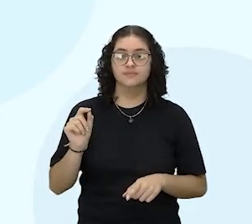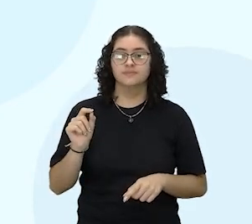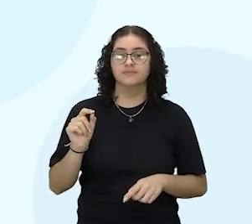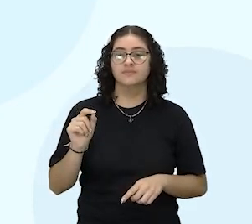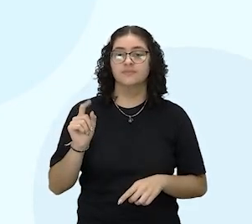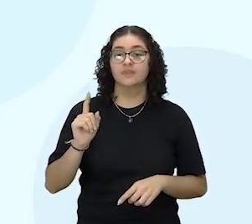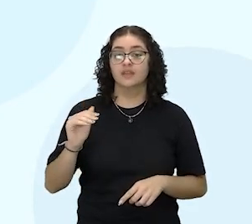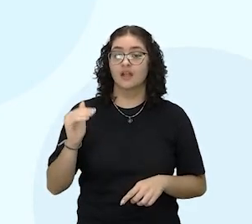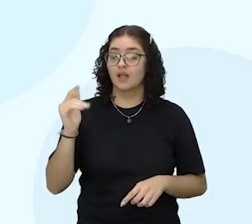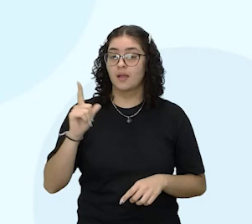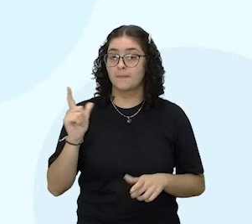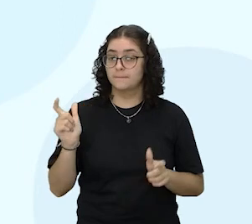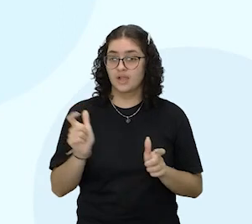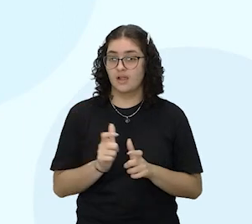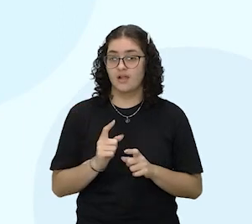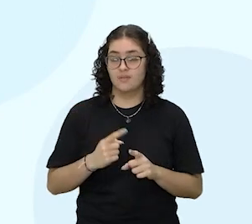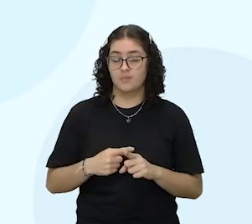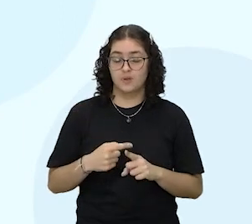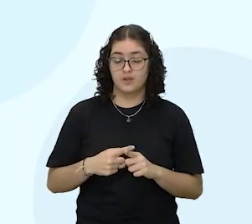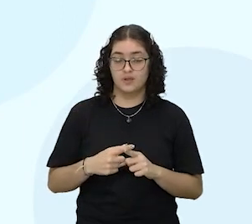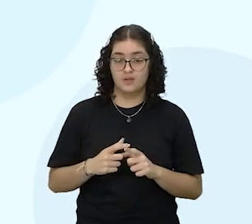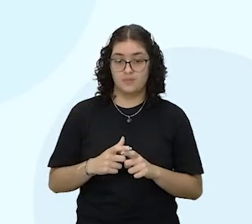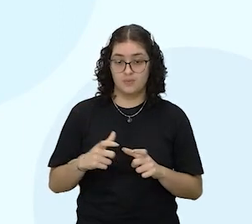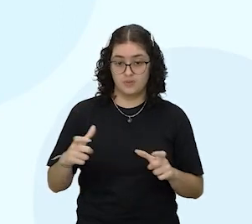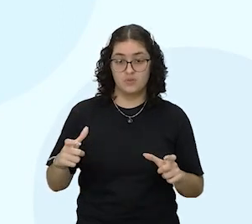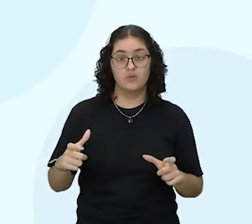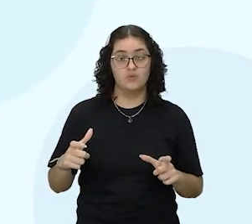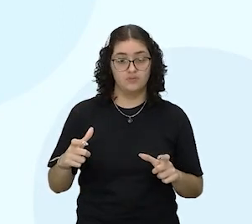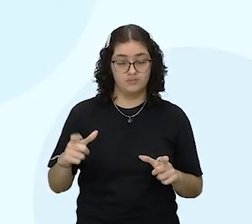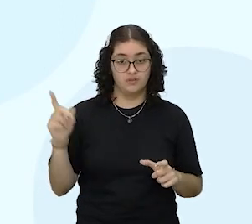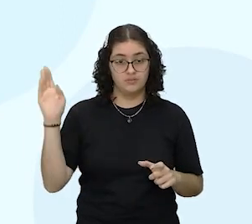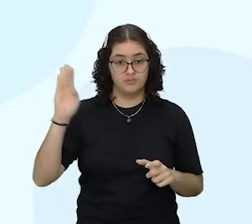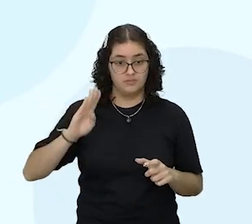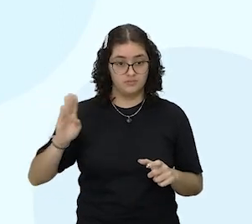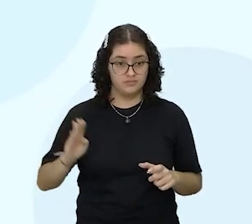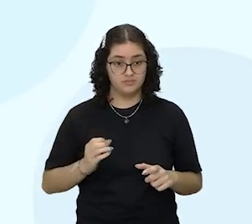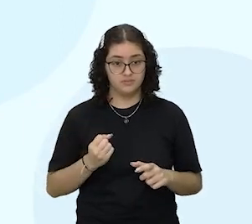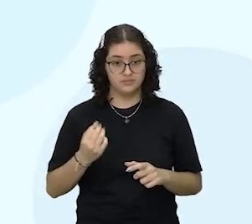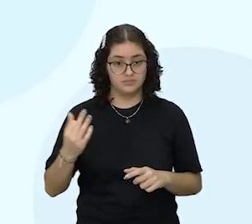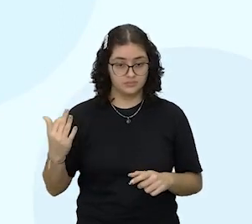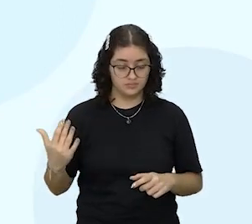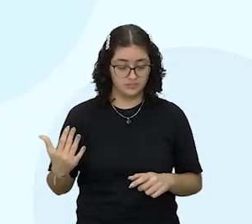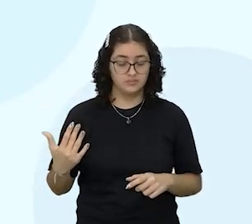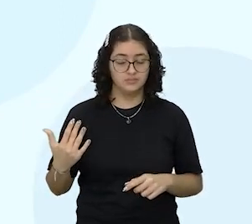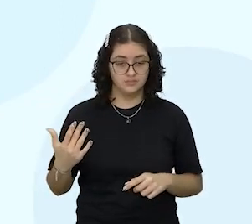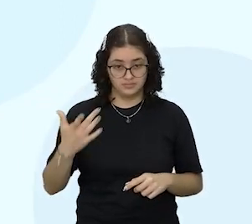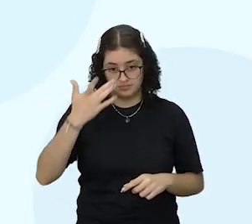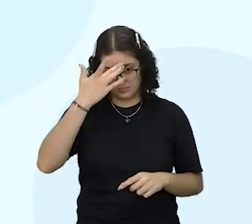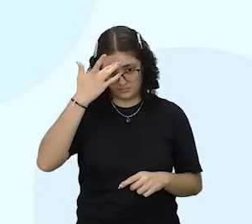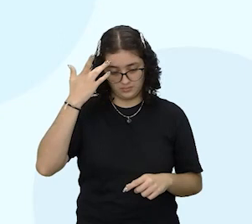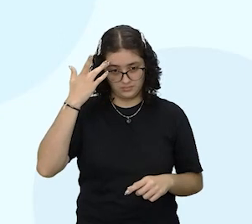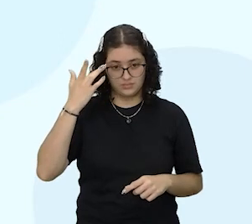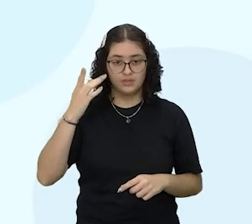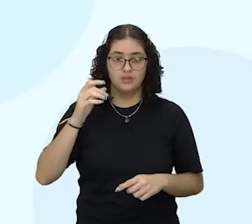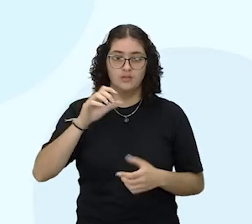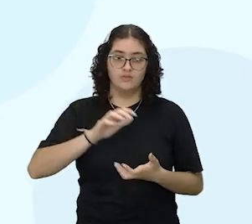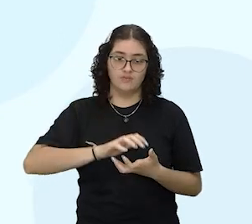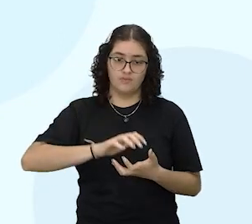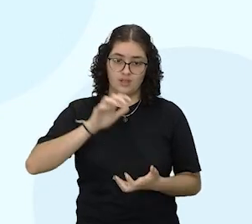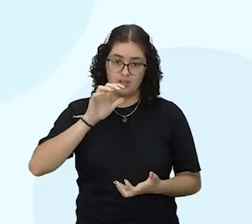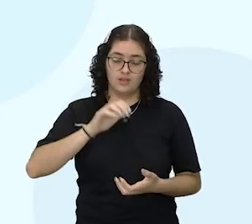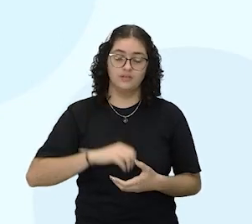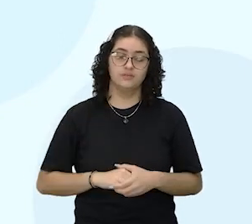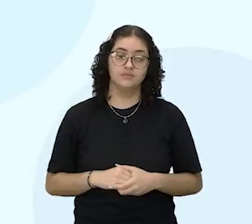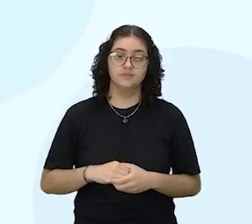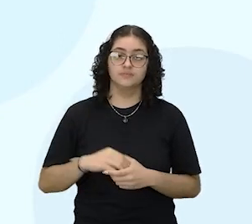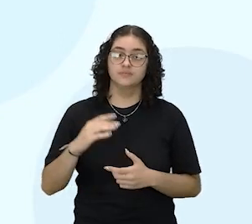mais tão pequena, porque aumentou também bastante no Brasil a quantidade de pessoas idosas, né? Pessoas